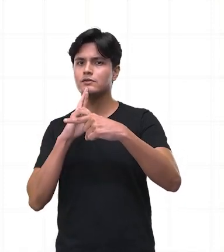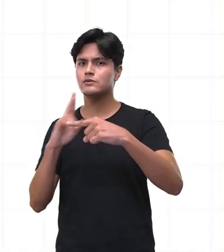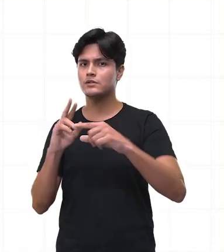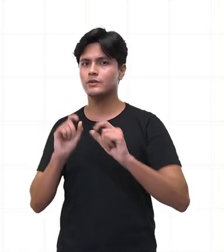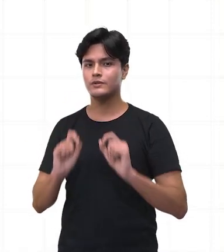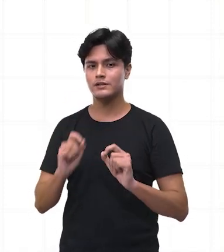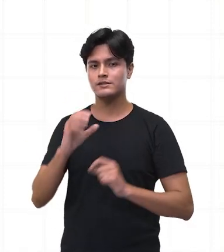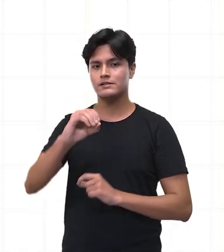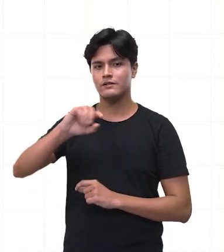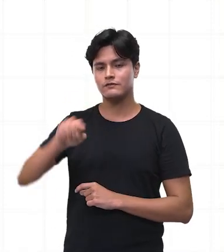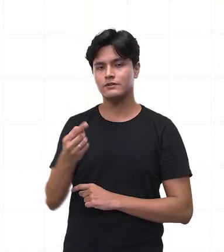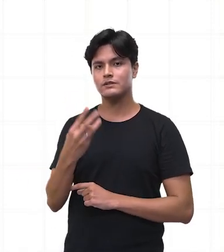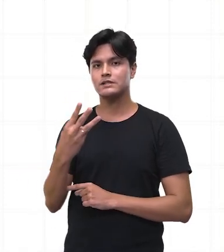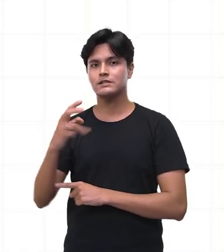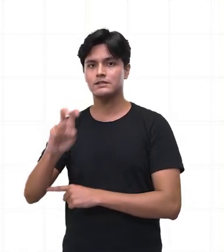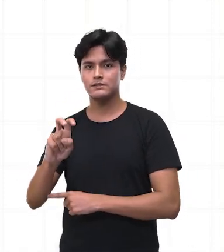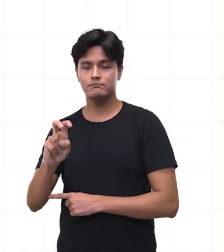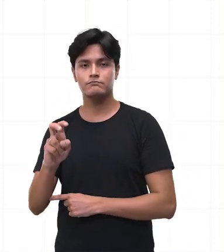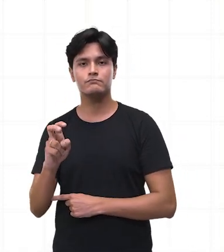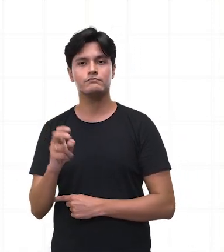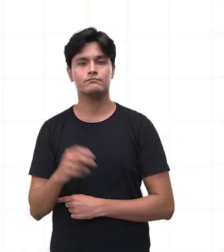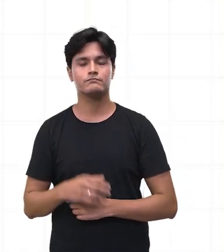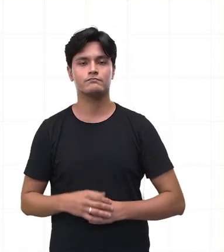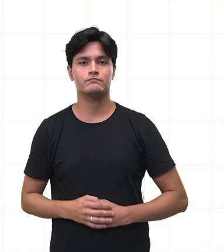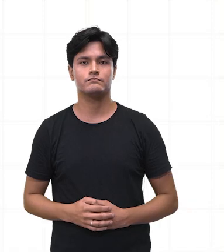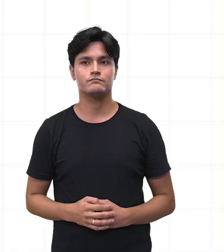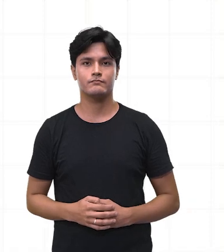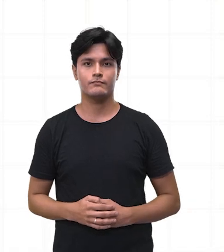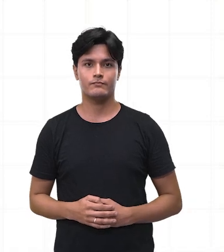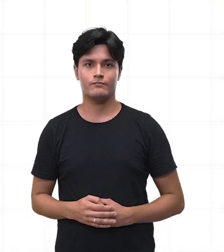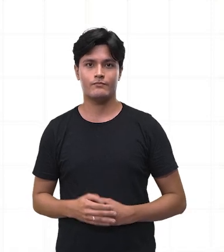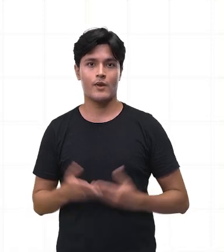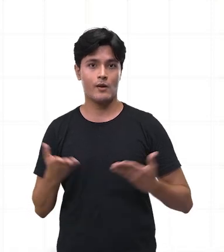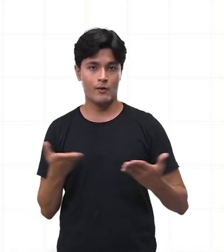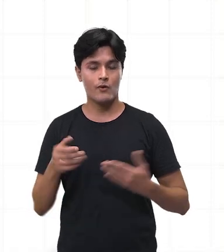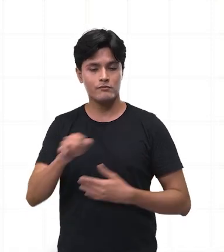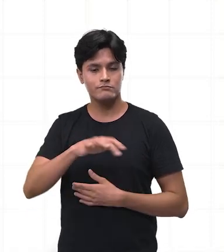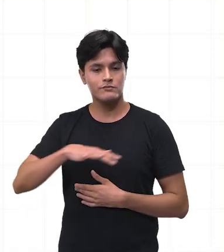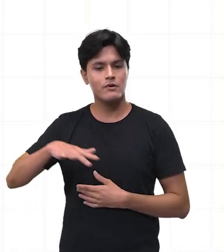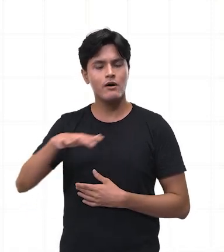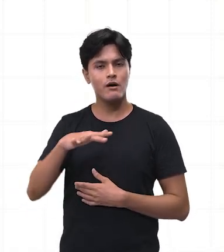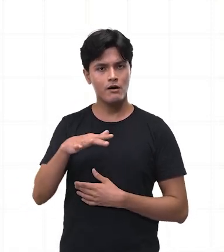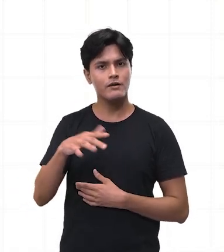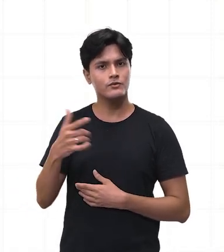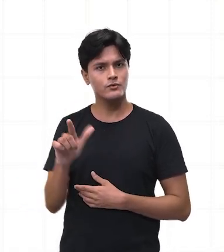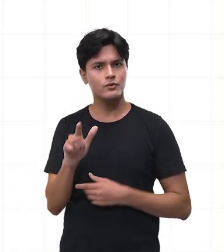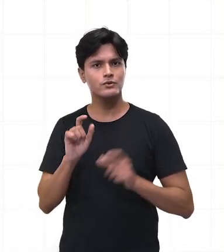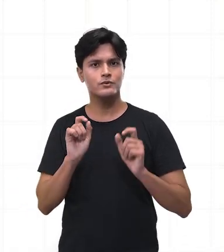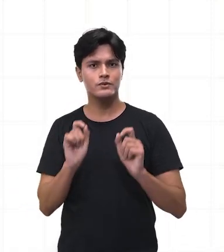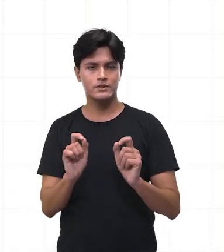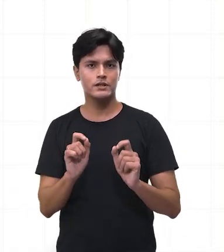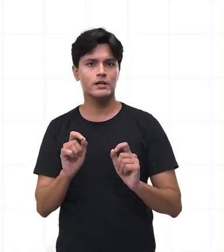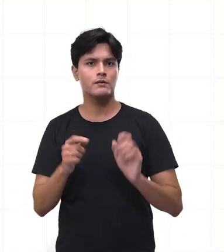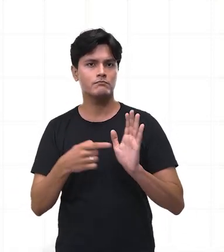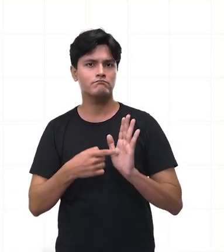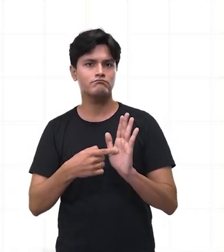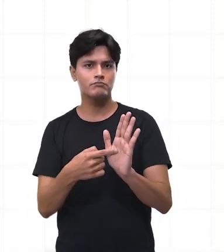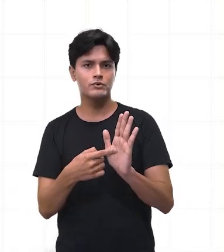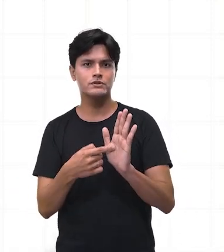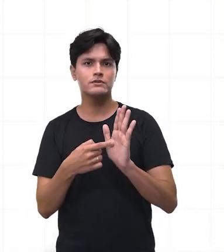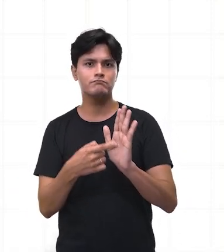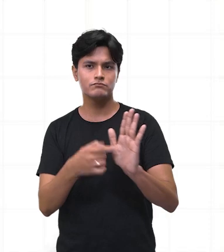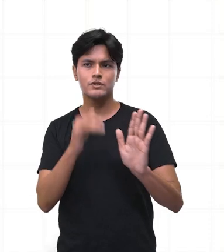0,35. Bom, agora a gente vai aqui no nosso cenário virtual para a gente fazer algumas demonstrações,